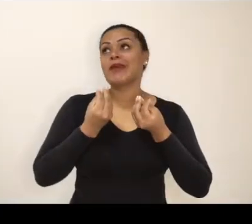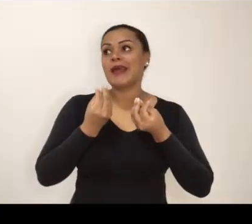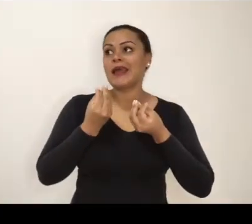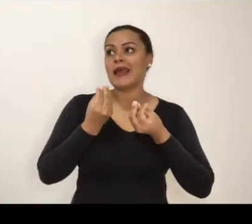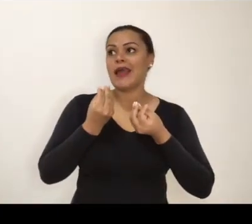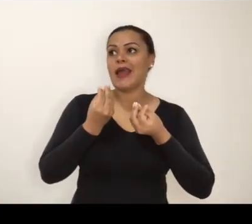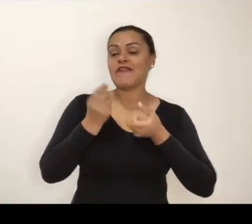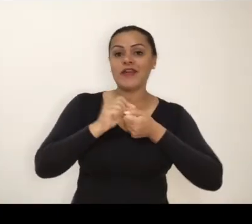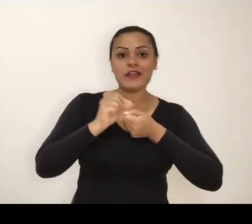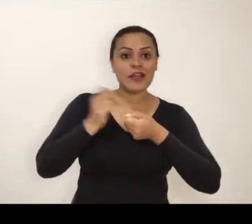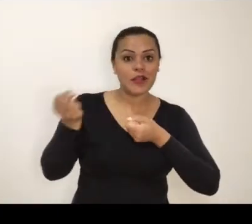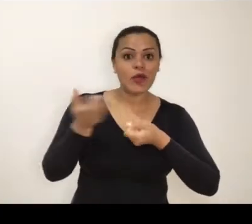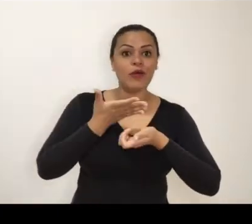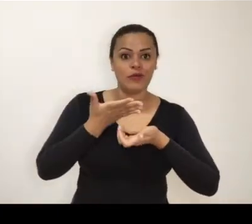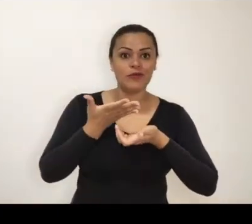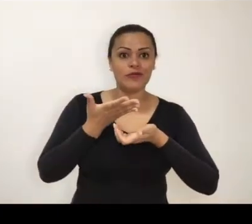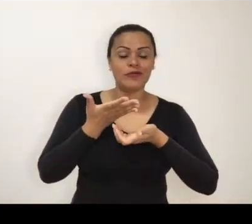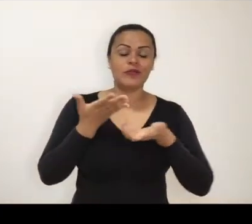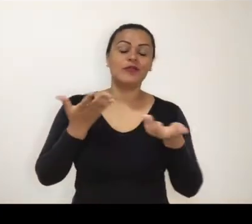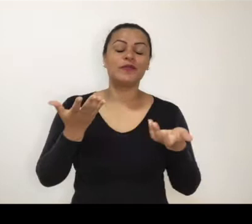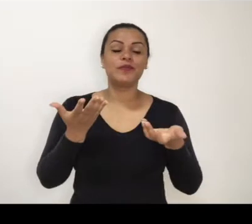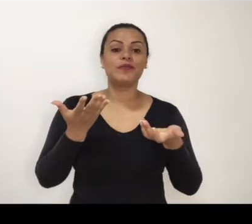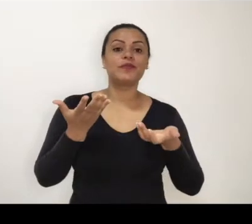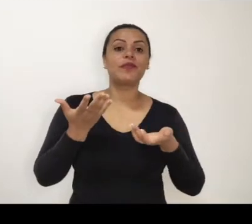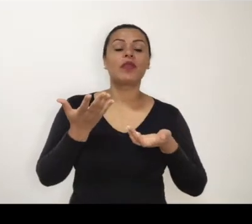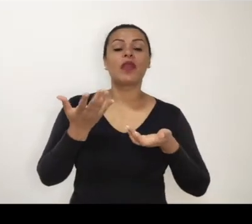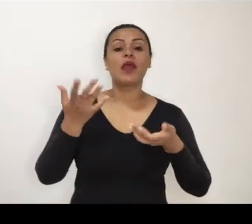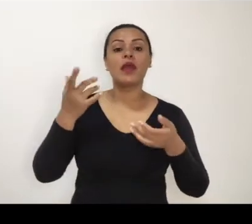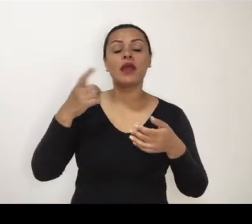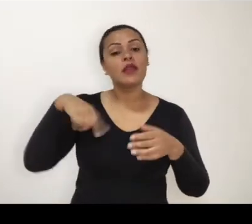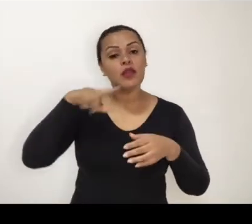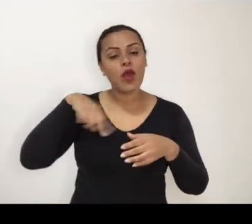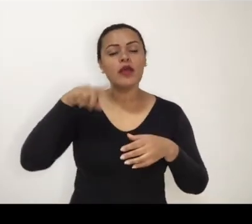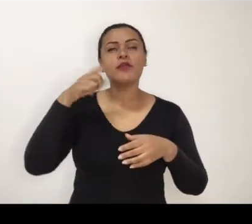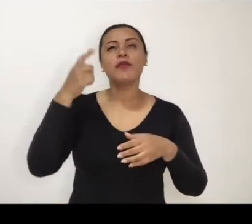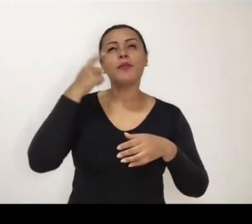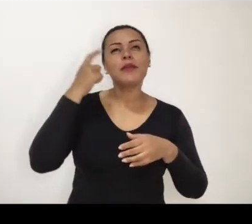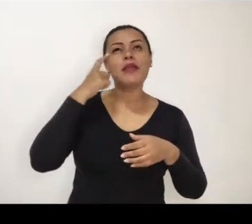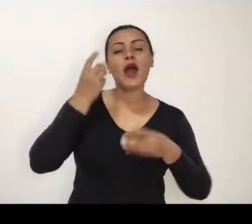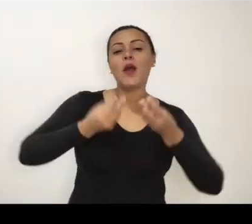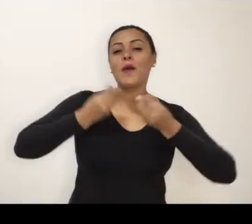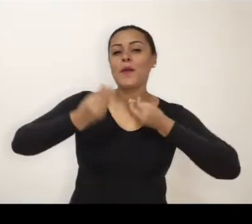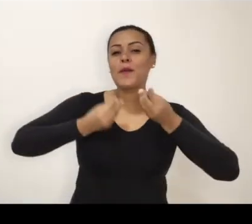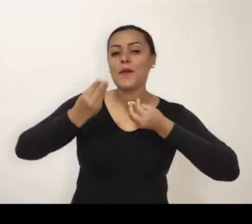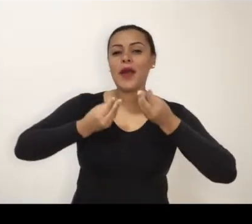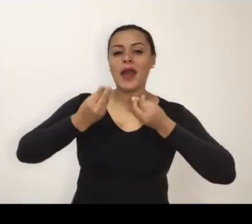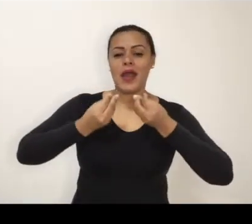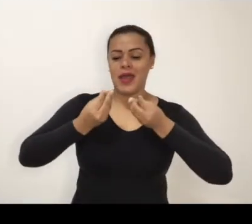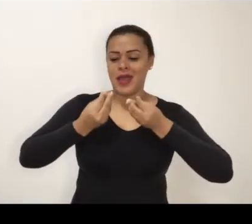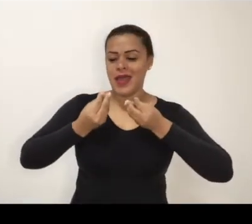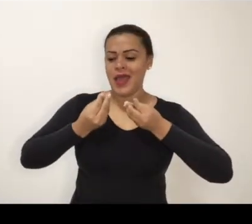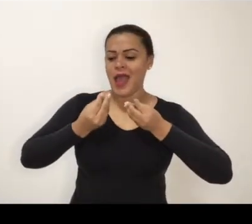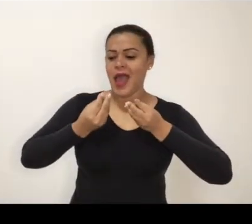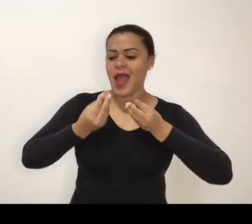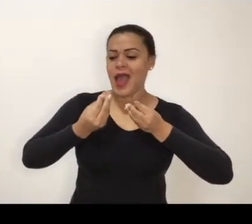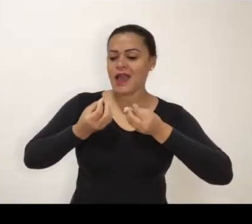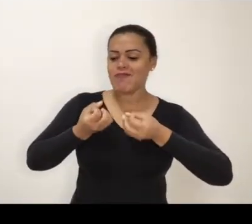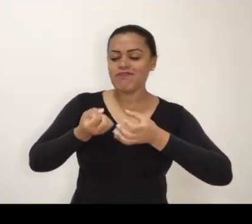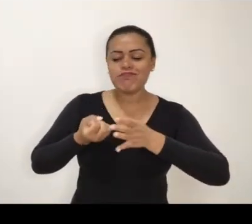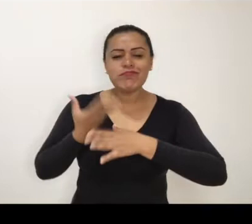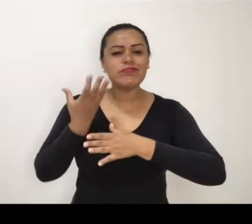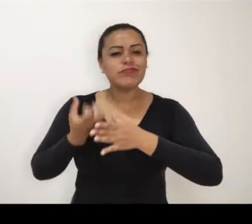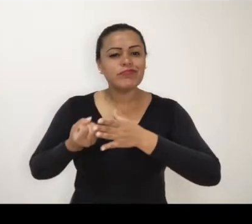né? Primeiramente, a ideia é a gente falar um pouco sobre a produção artística de vocês dentro dessa perspectiva coletiva